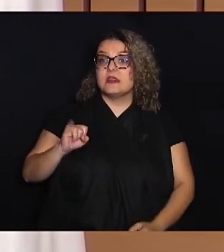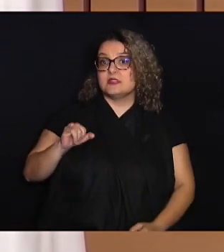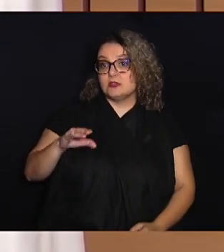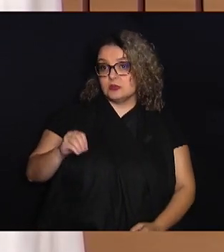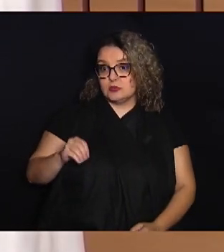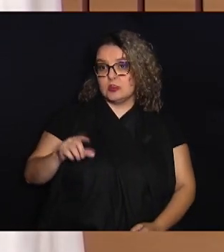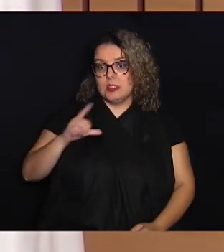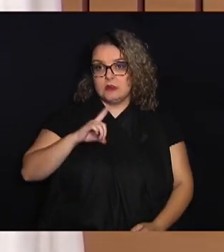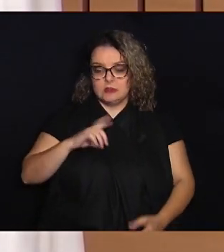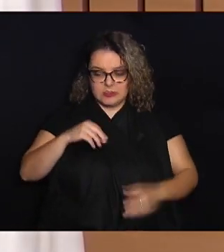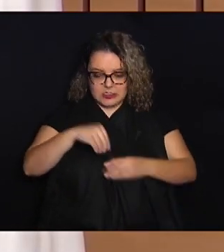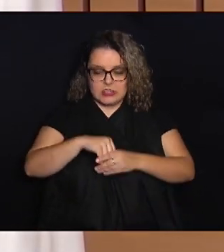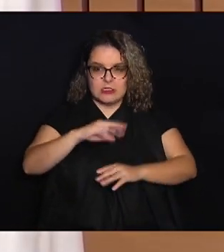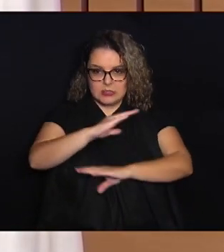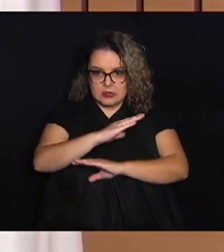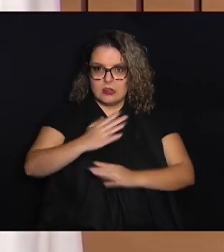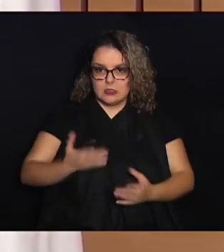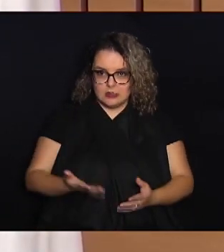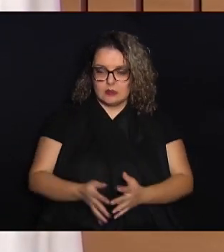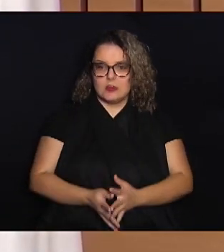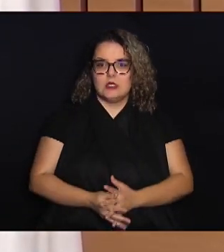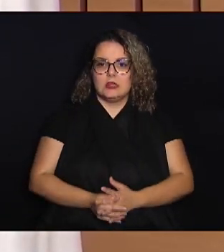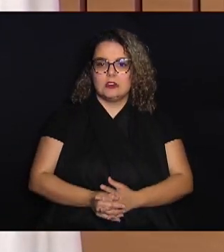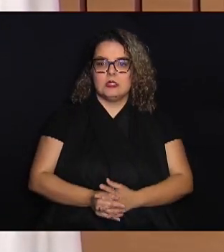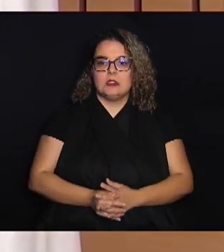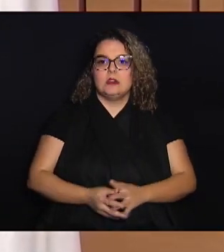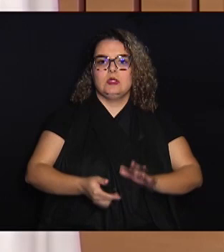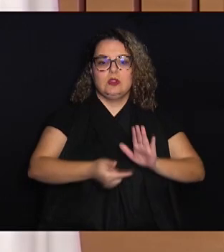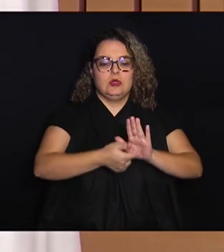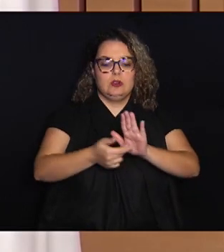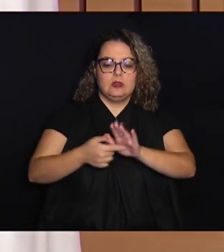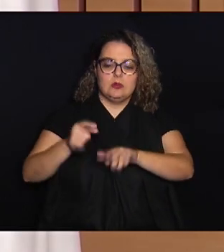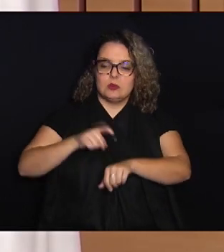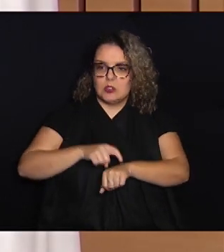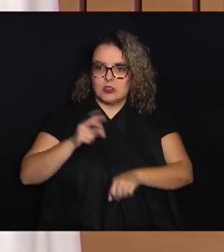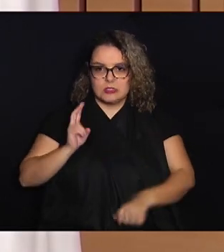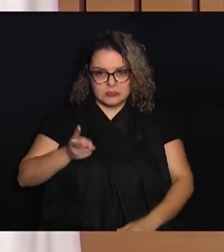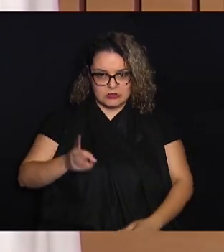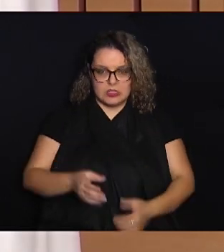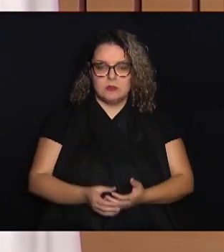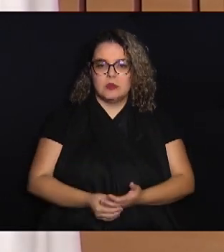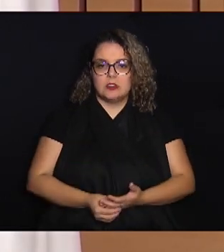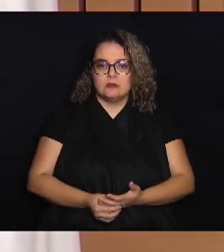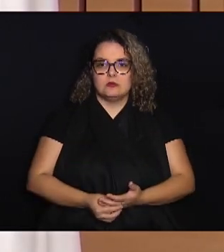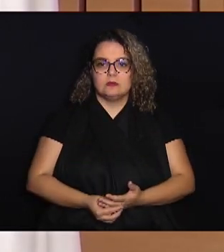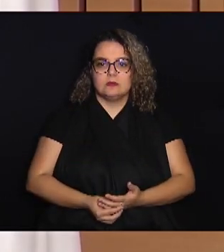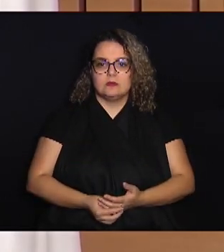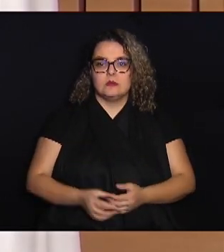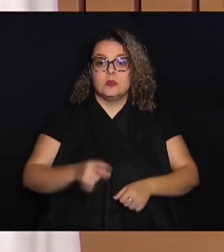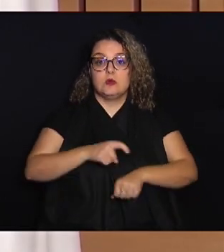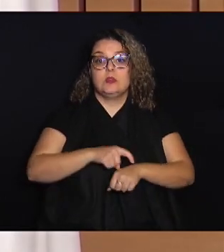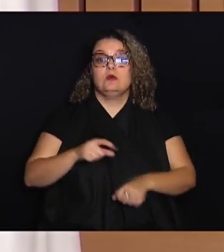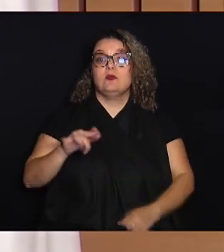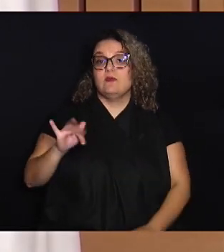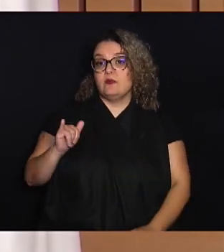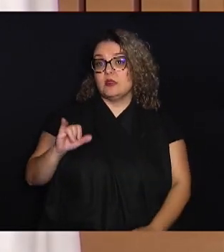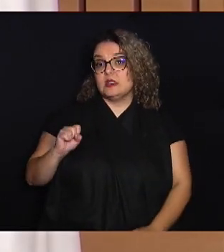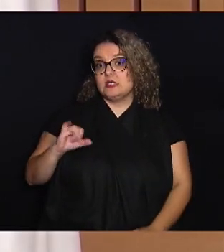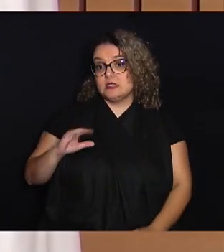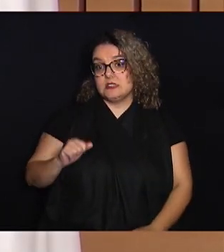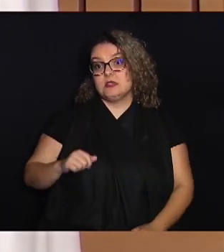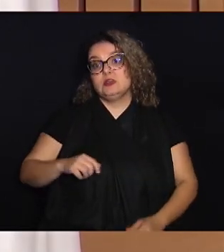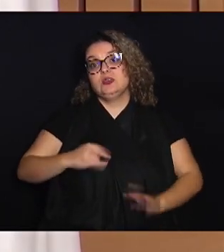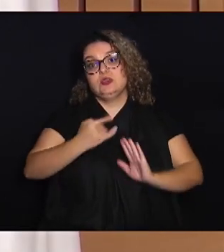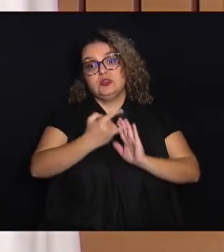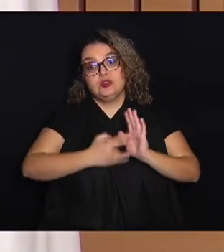então, aqui na Câmara, nós vamos ter exposições periódicas, né, e exposições físicas de